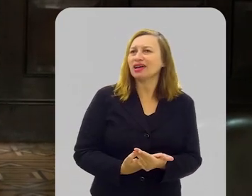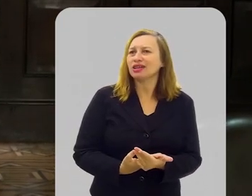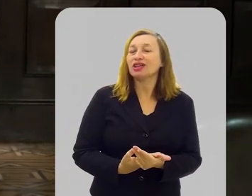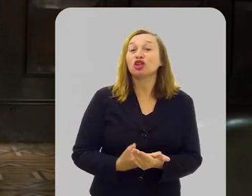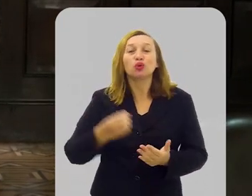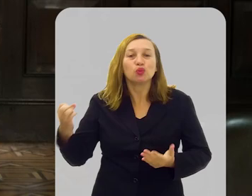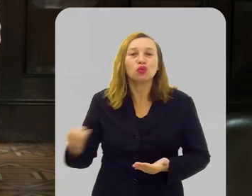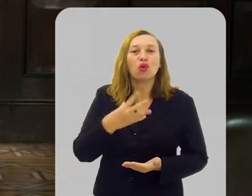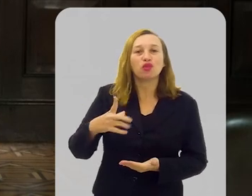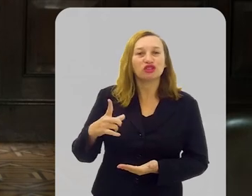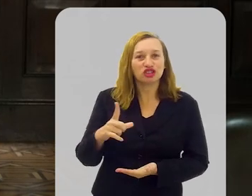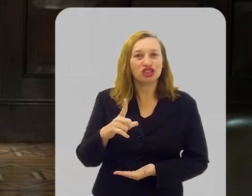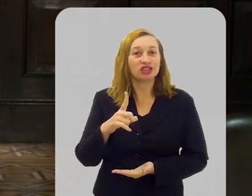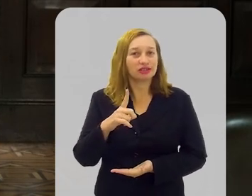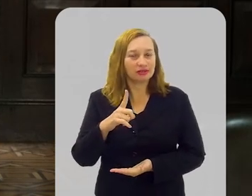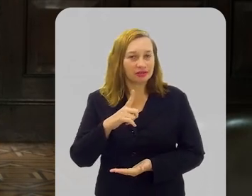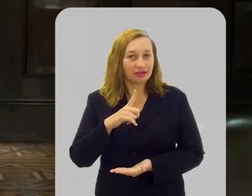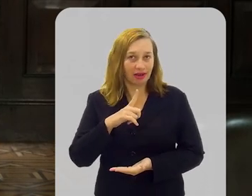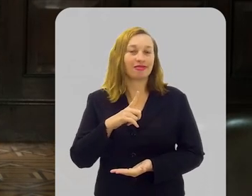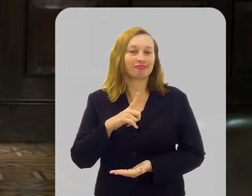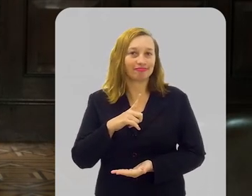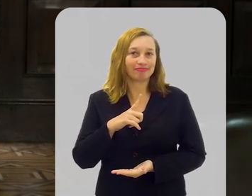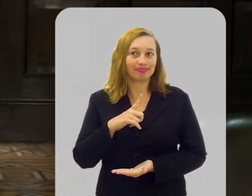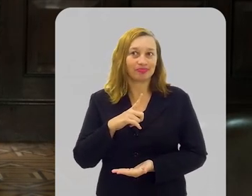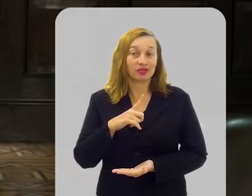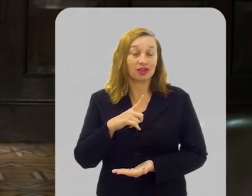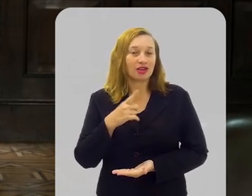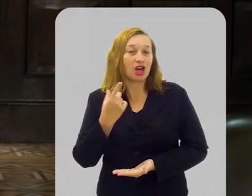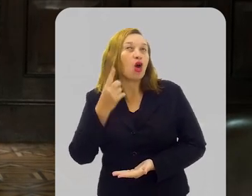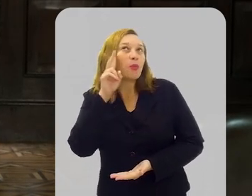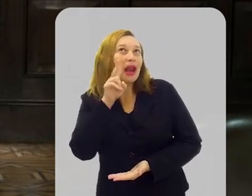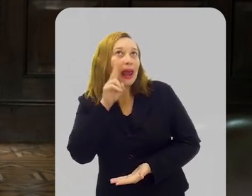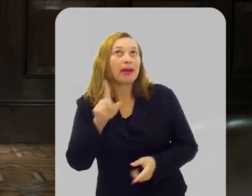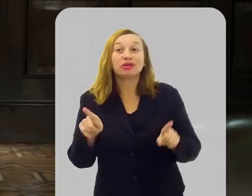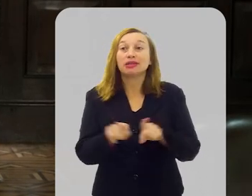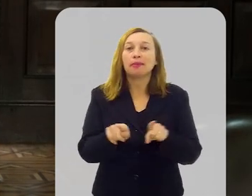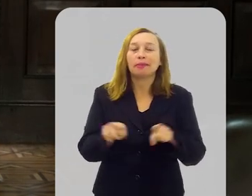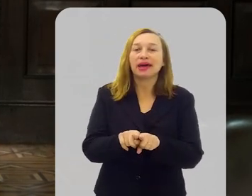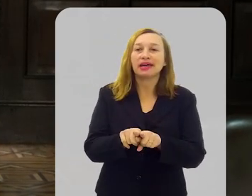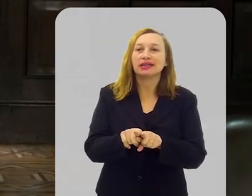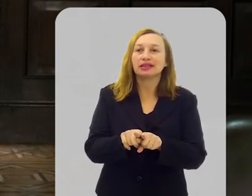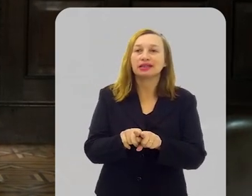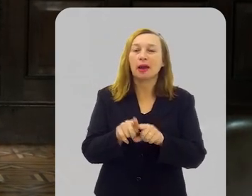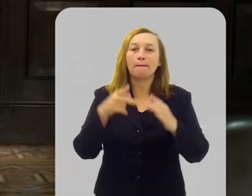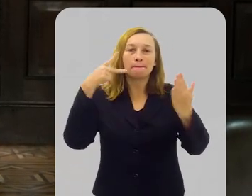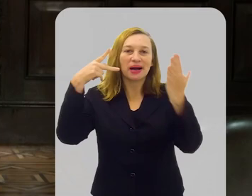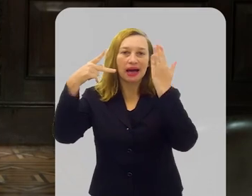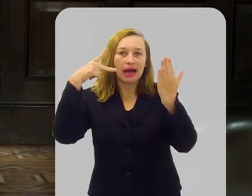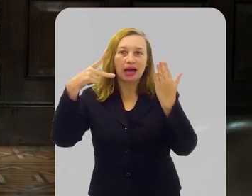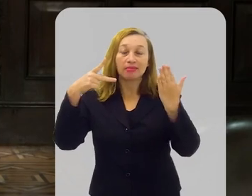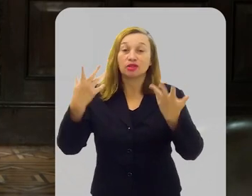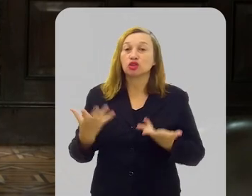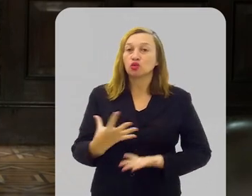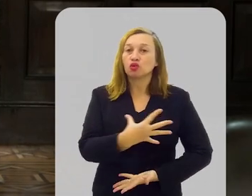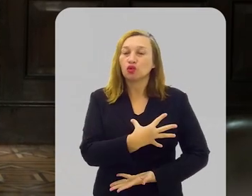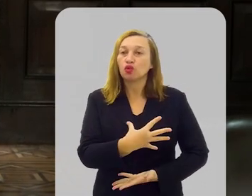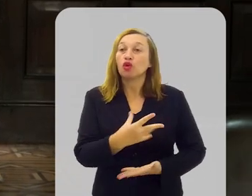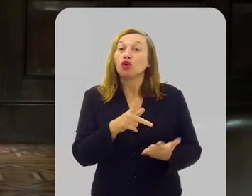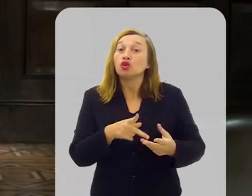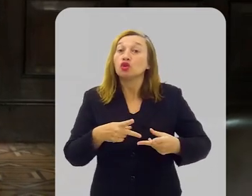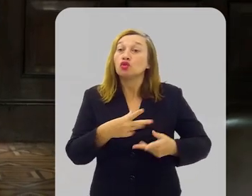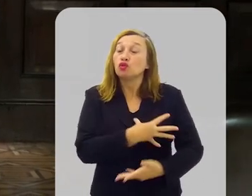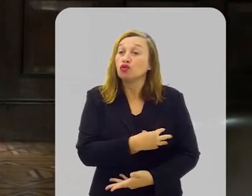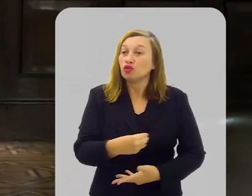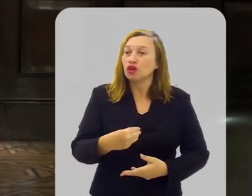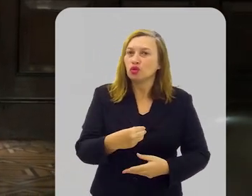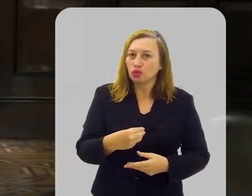acreditar que há um novo dia. Que um novo dia vai acontecer. E aí eu me lembro do filho pródigo, né? Taizinha, Júlio, fala do filho pródigo. Tá